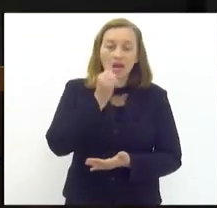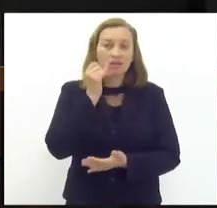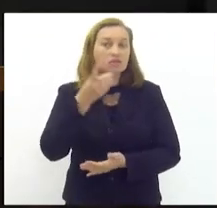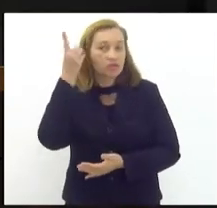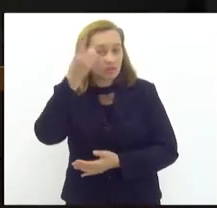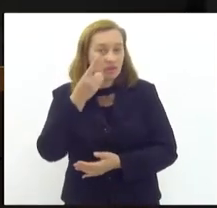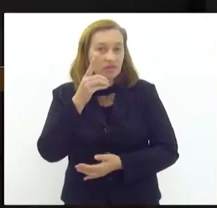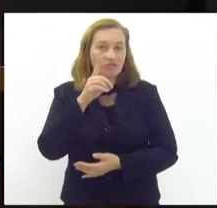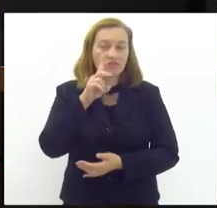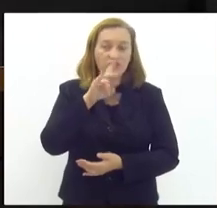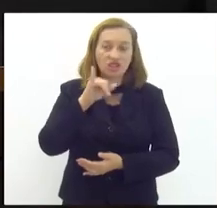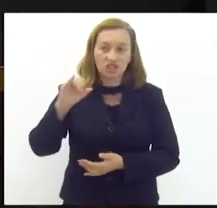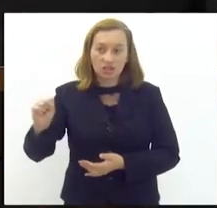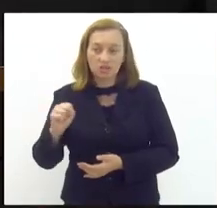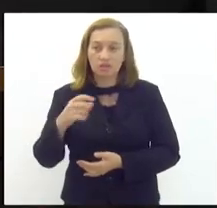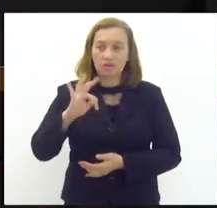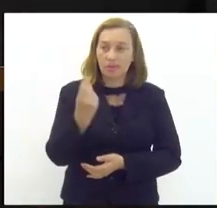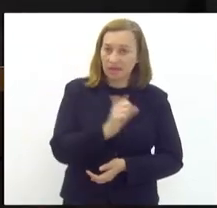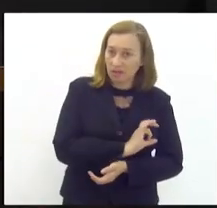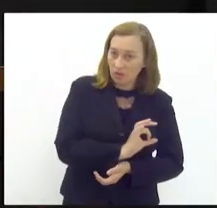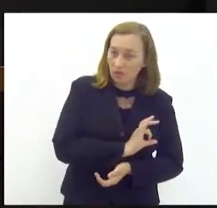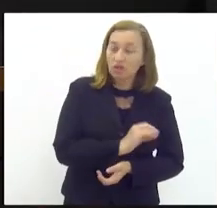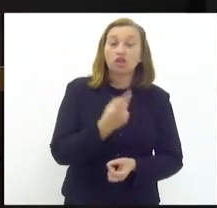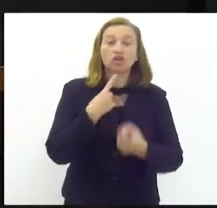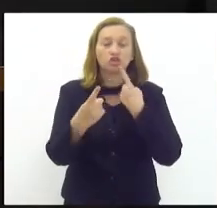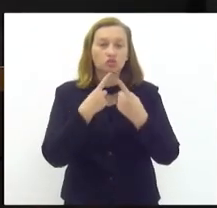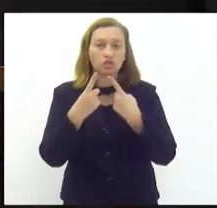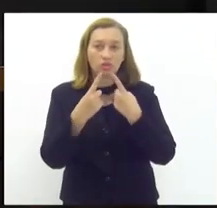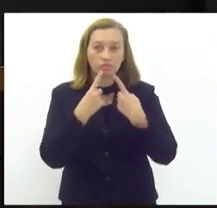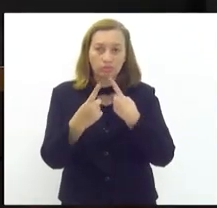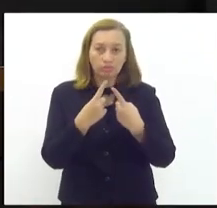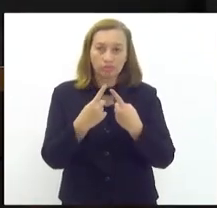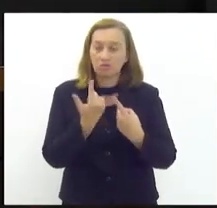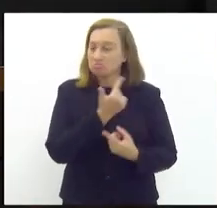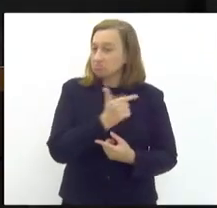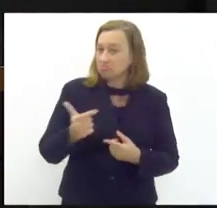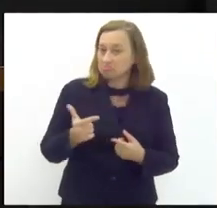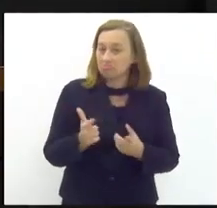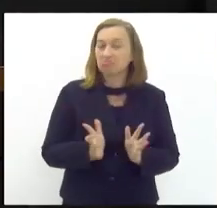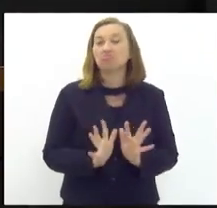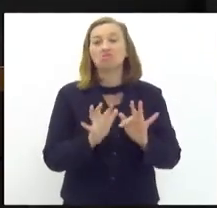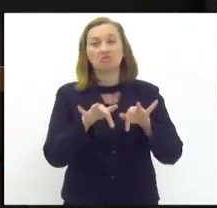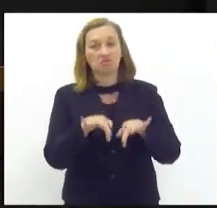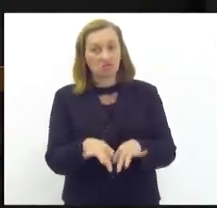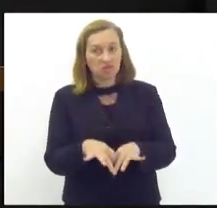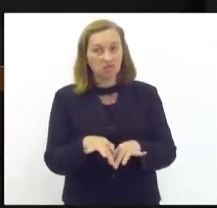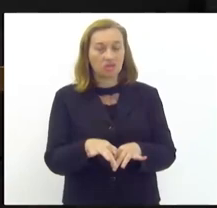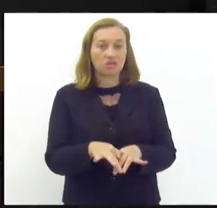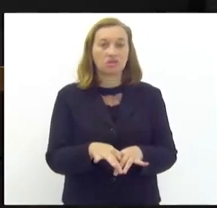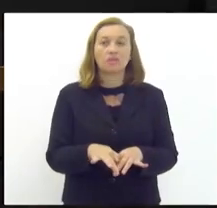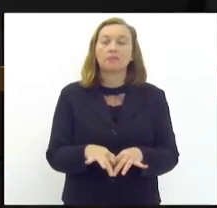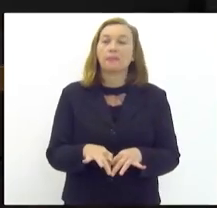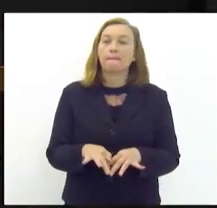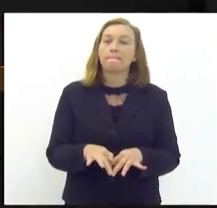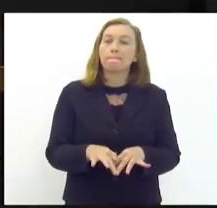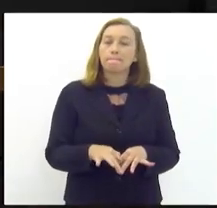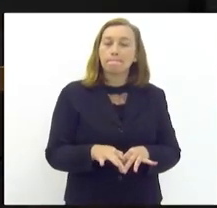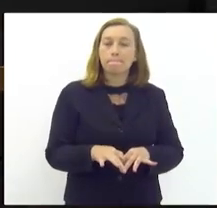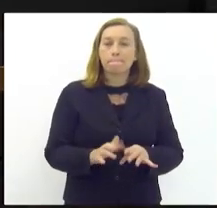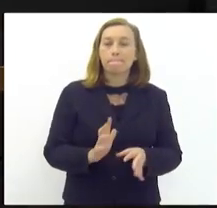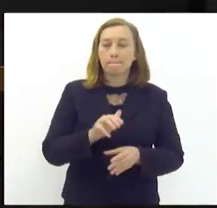cozzolino e Marta Rocha em discussão não havendo Quem Queira discutir encerrado a discussão